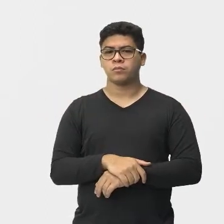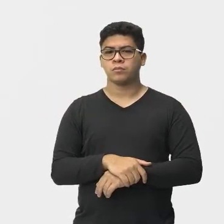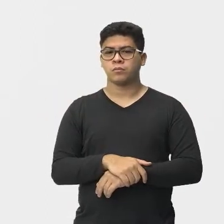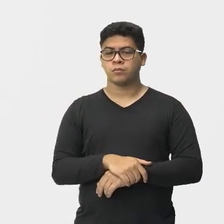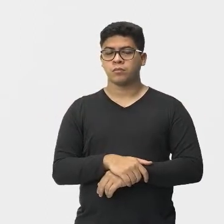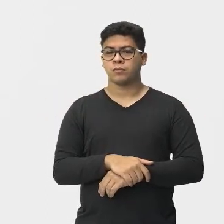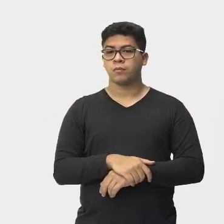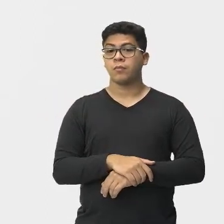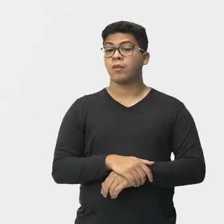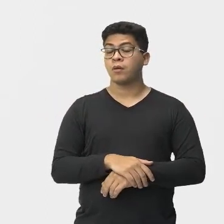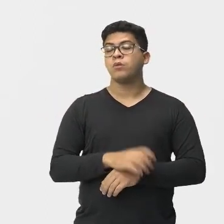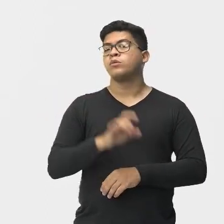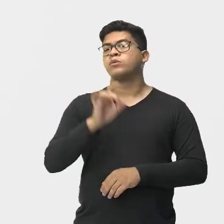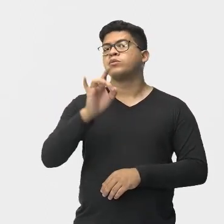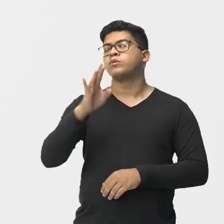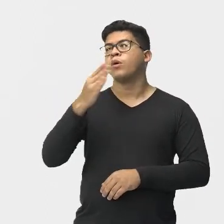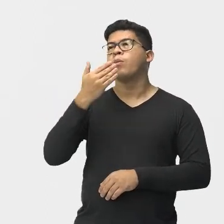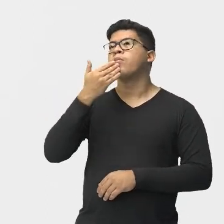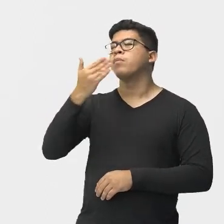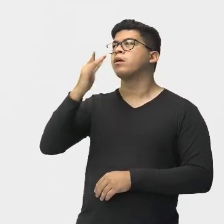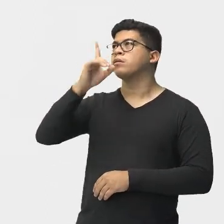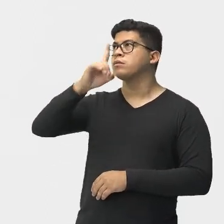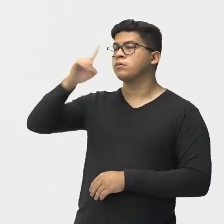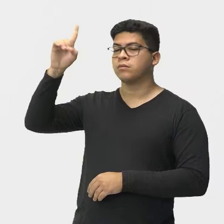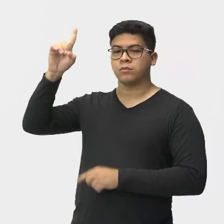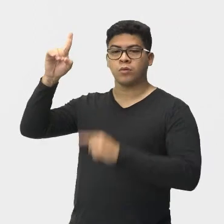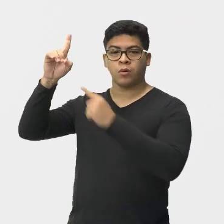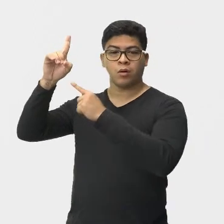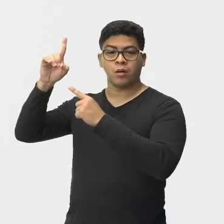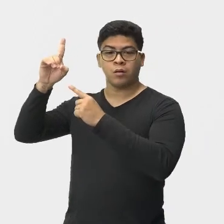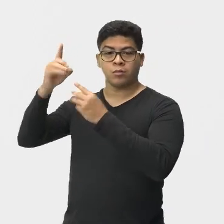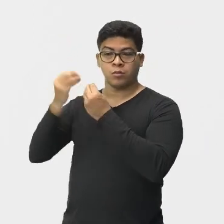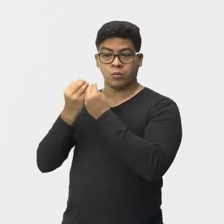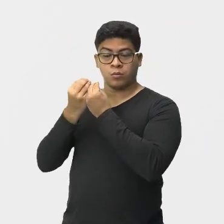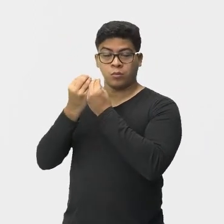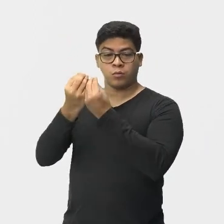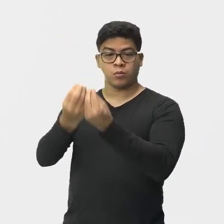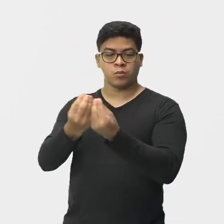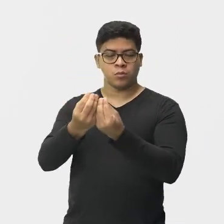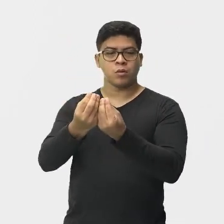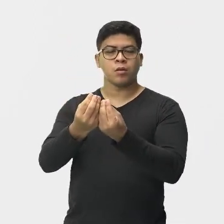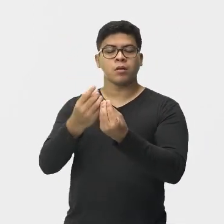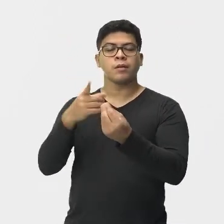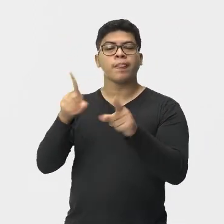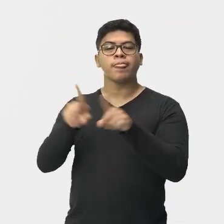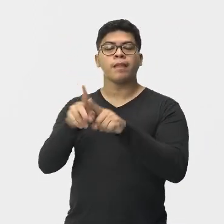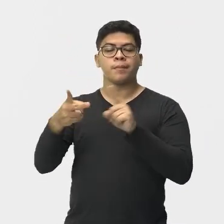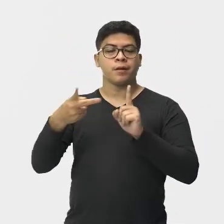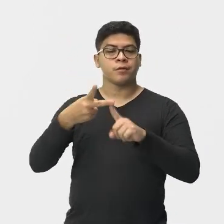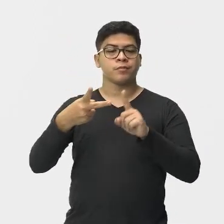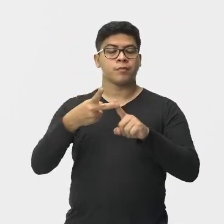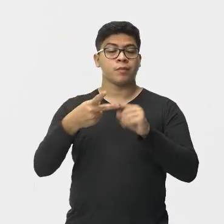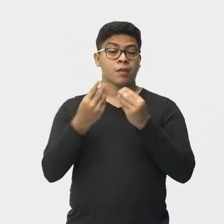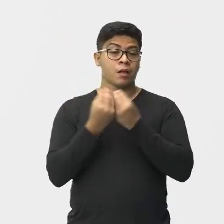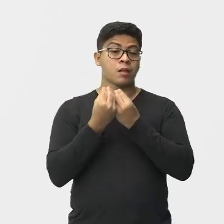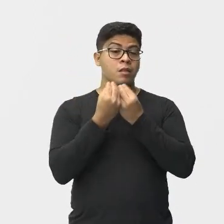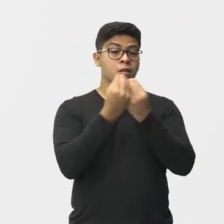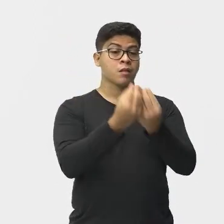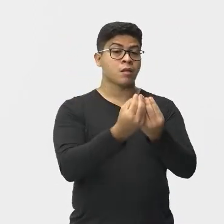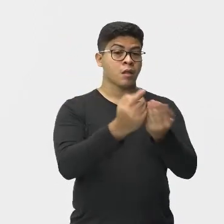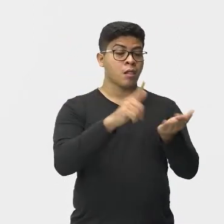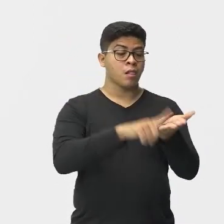Solo le pido a Dios, daré libros a los alumnos. 2 exemplos. E aí, para saber qual é